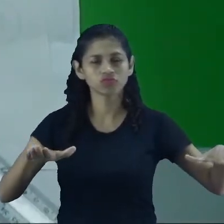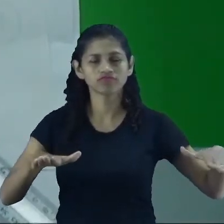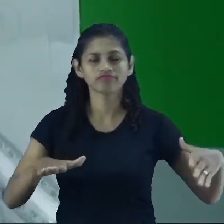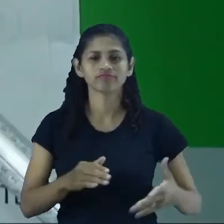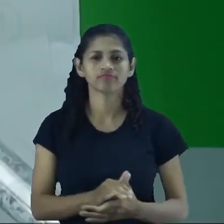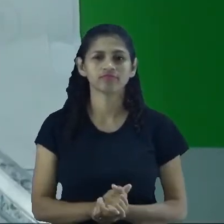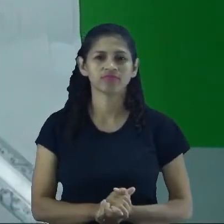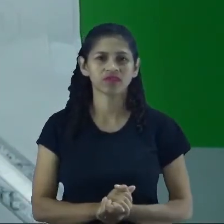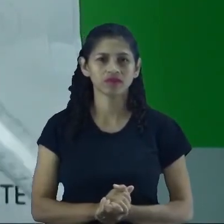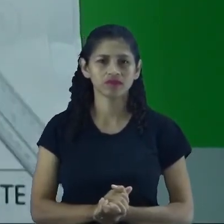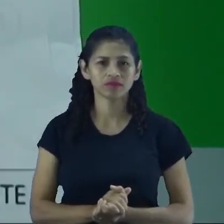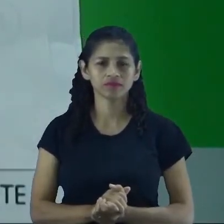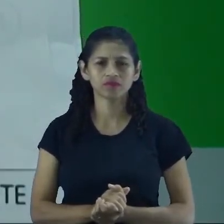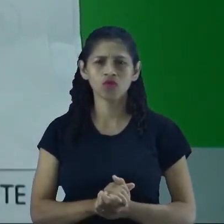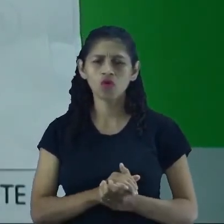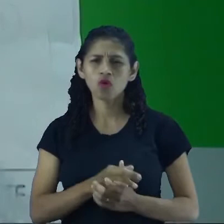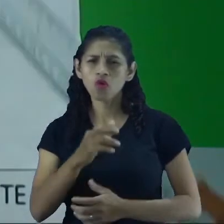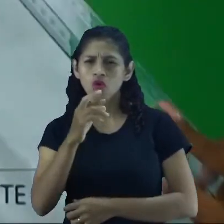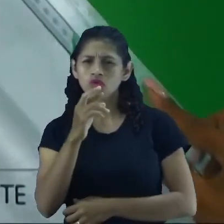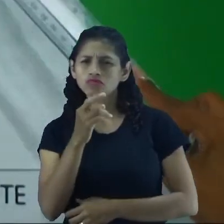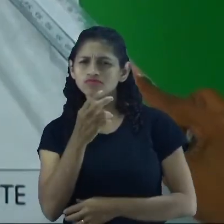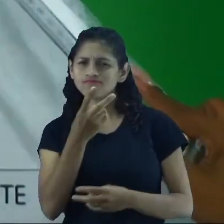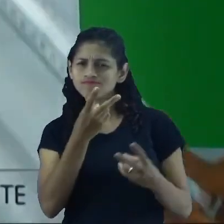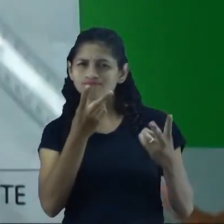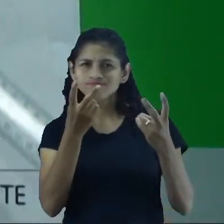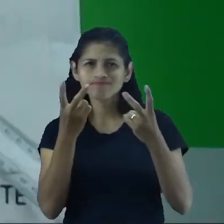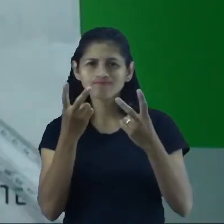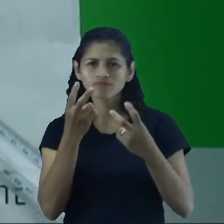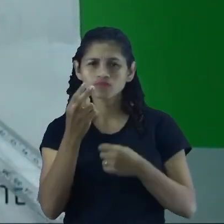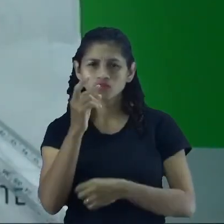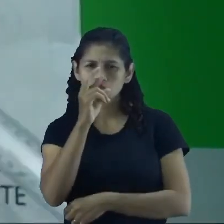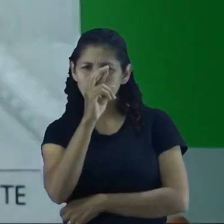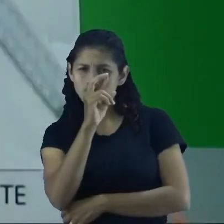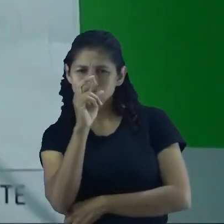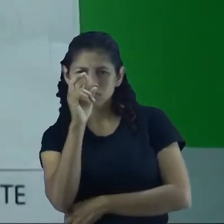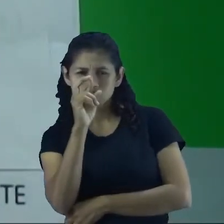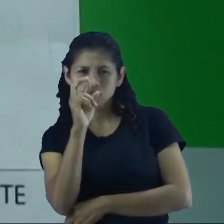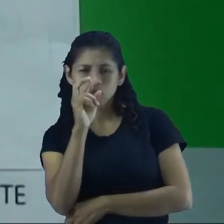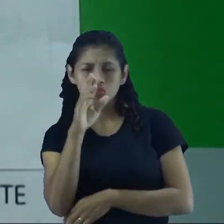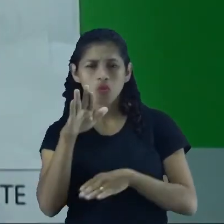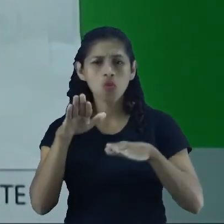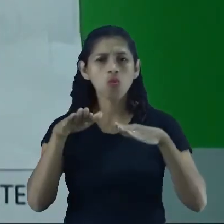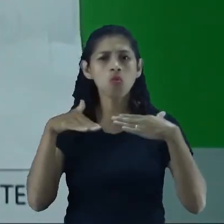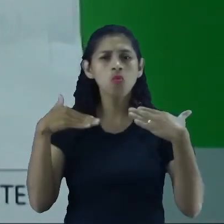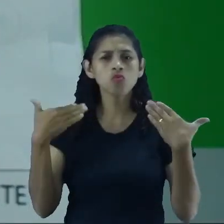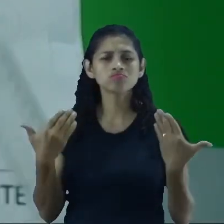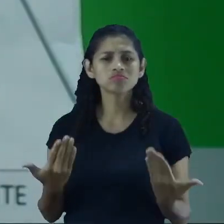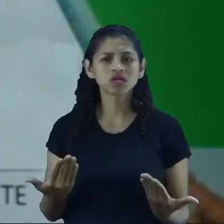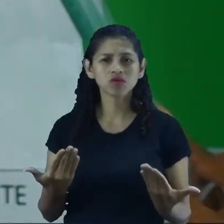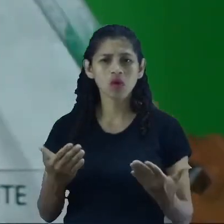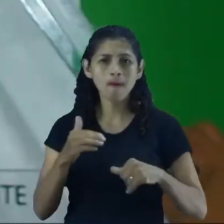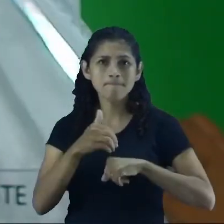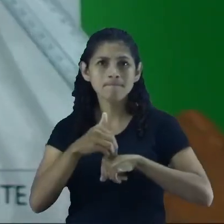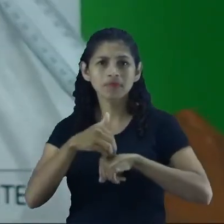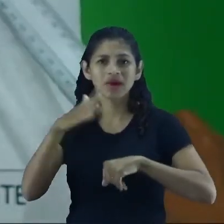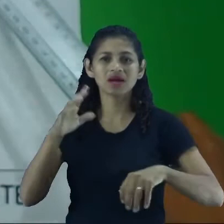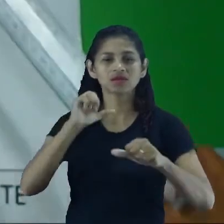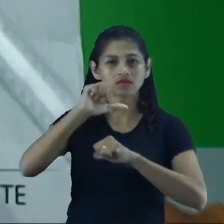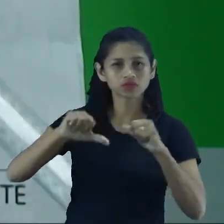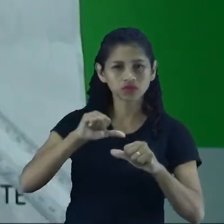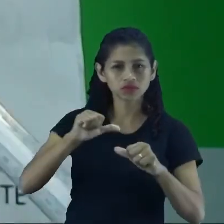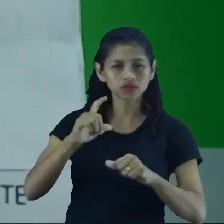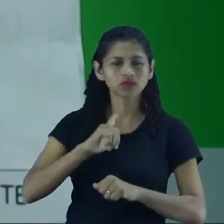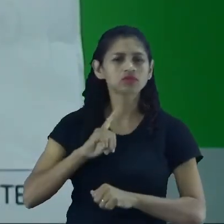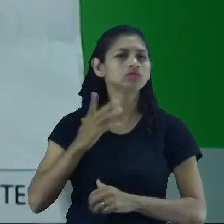natureza. Você observando aí da sua casa, qual dessas duas imagens sofreu mais modificações? A